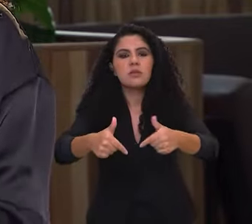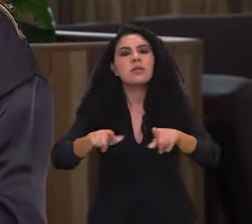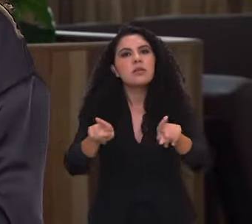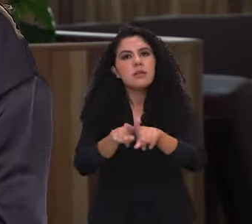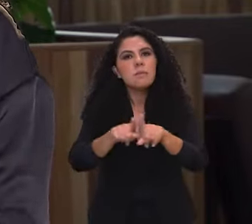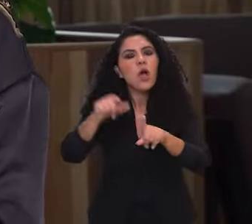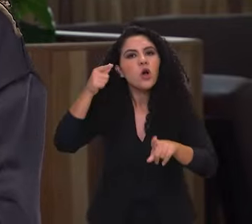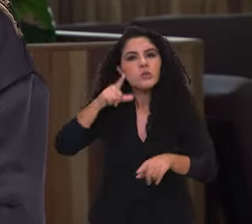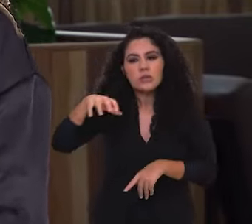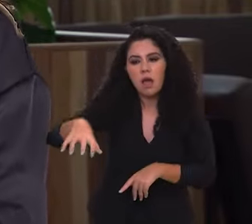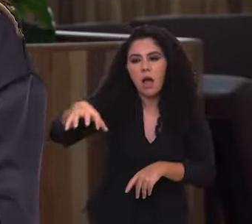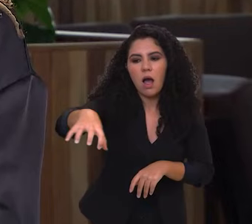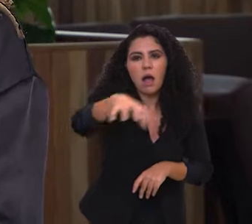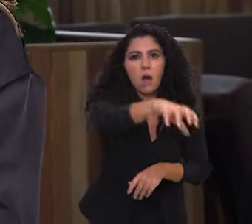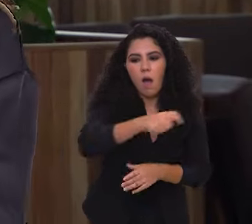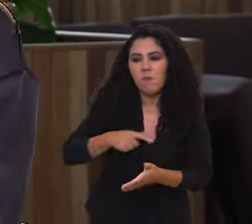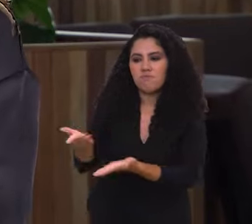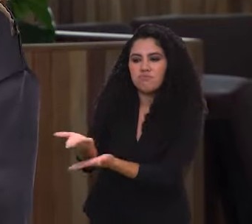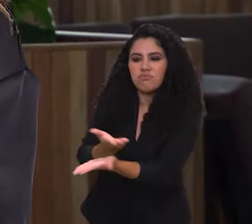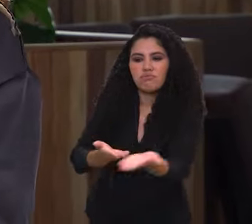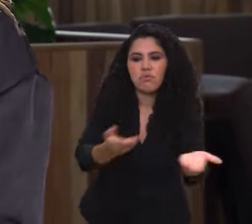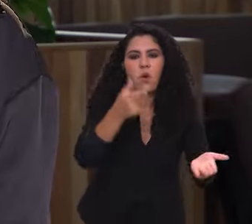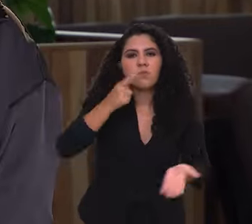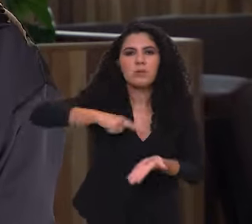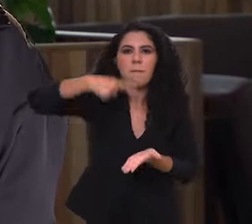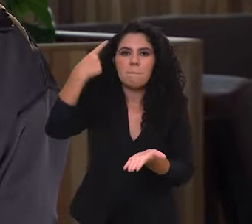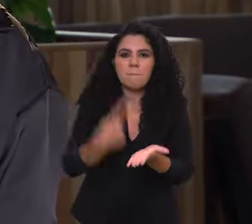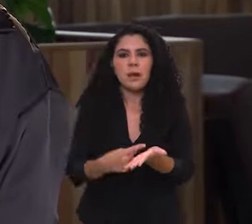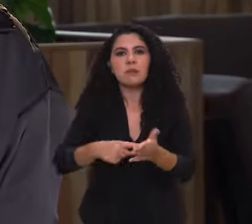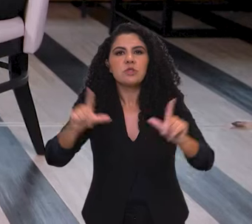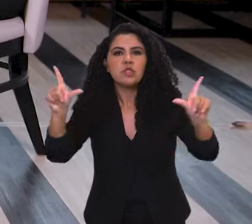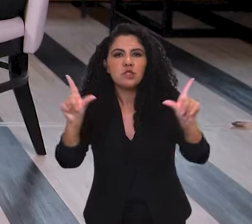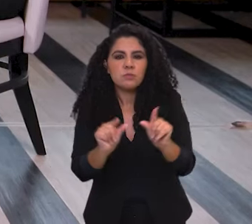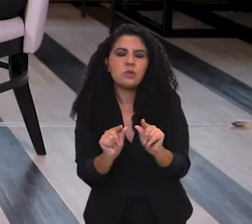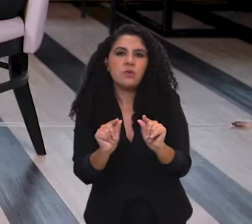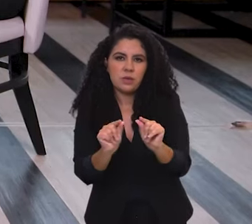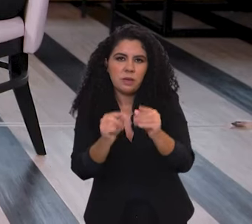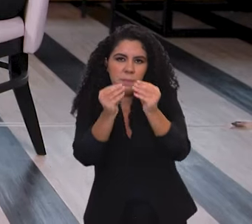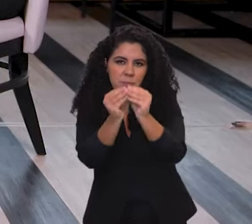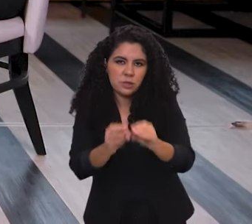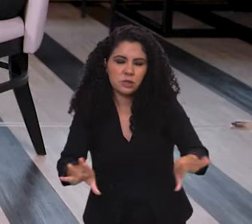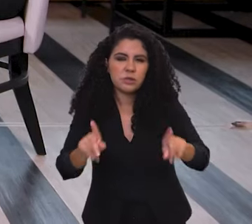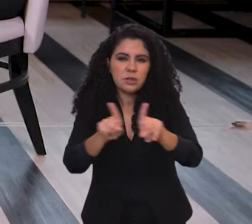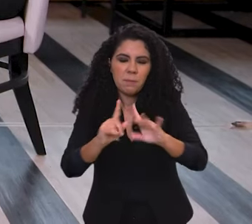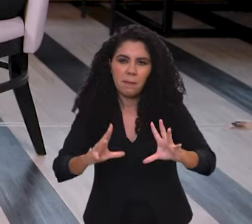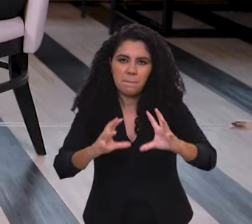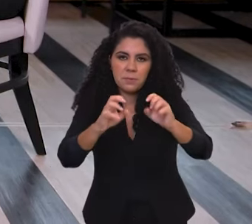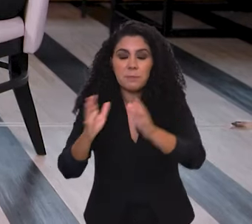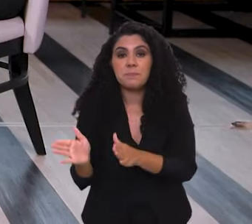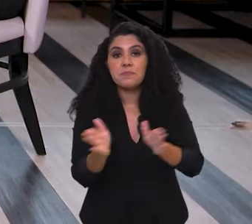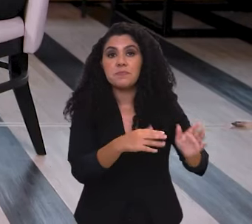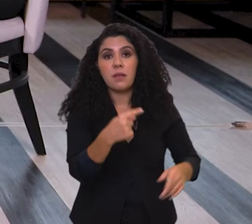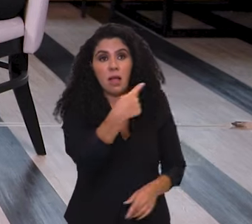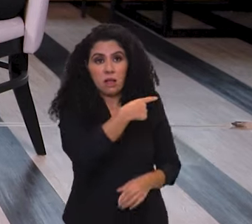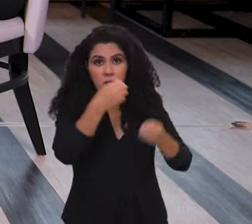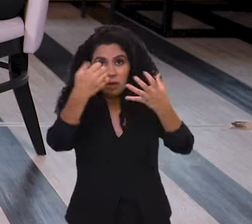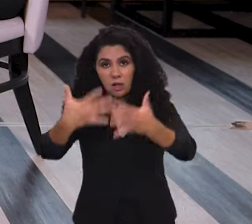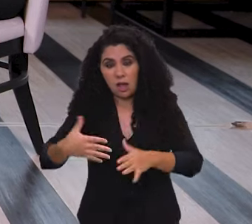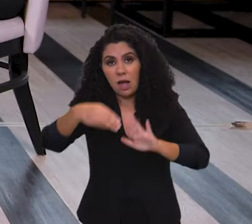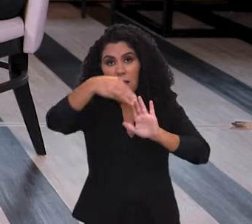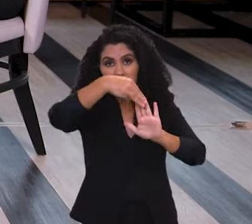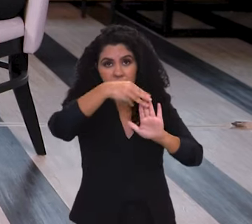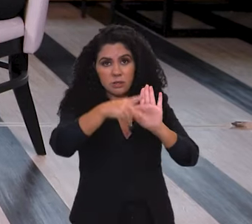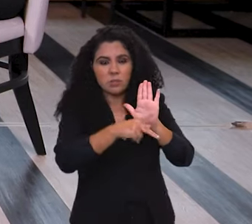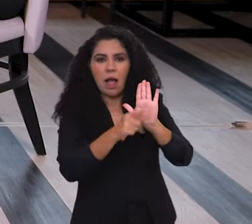instâncias que permitam que se firmem acordos e pactos para diminuir essas tensões e conflitos. Agora, essa política ainda está sendo construída e